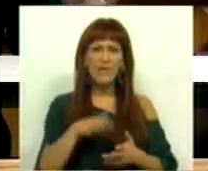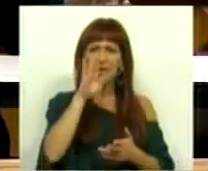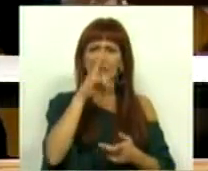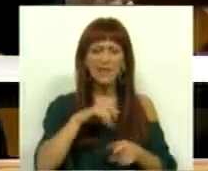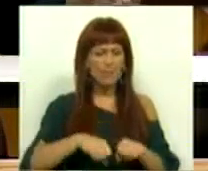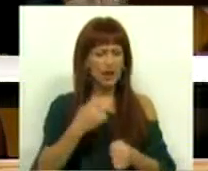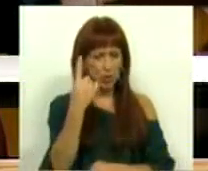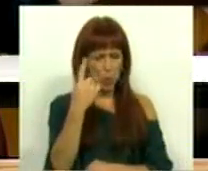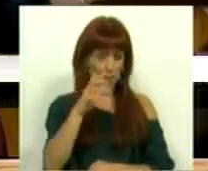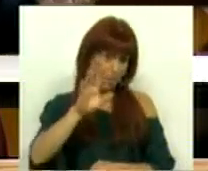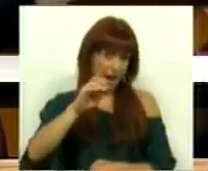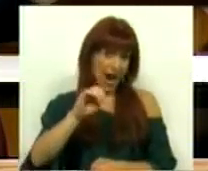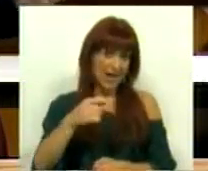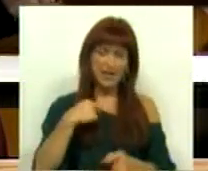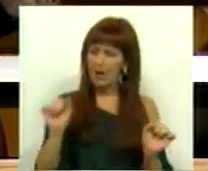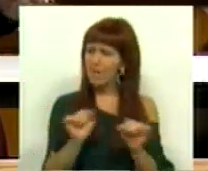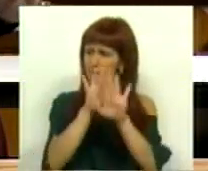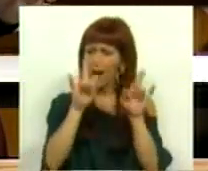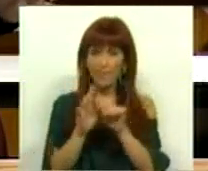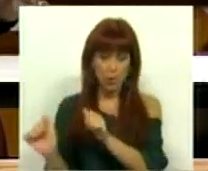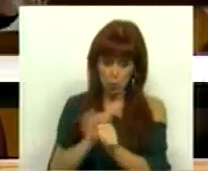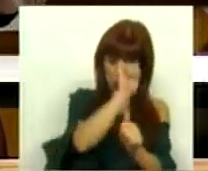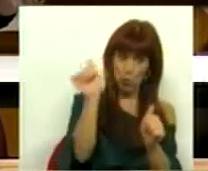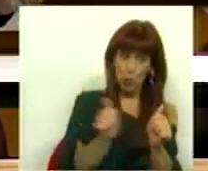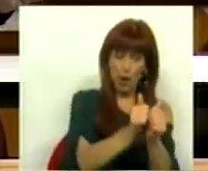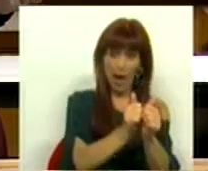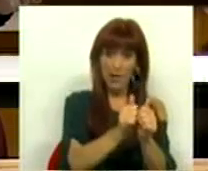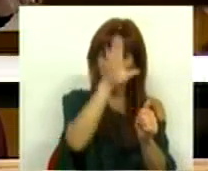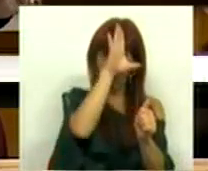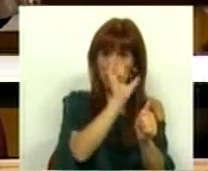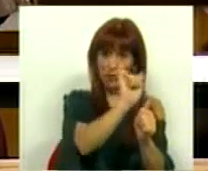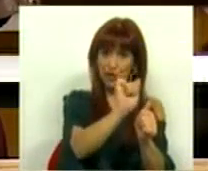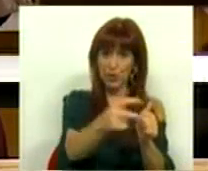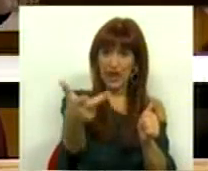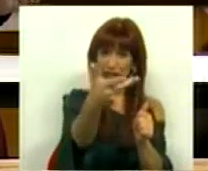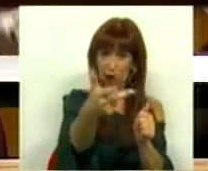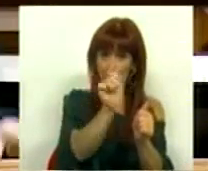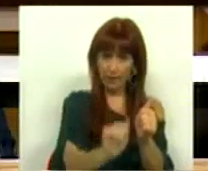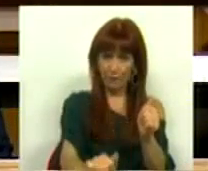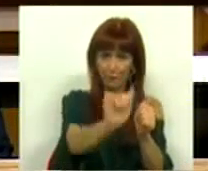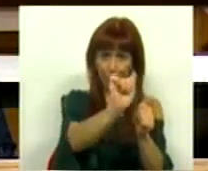um Partido Socialista claramente do lado do Governo da Troika,